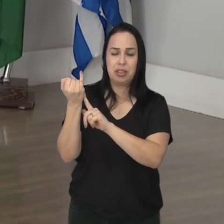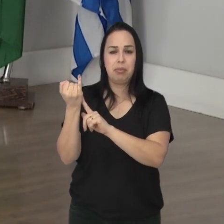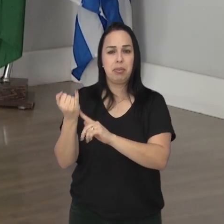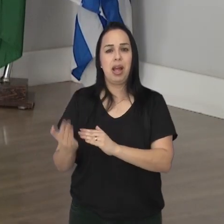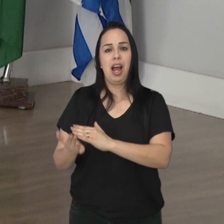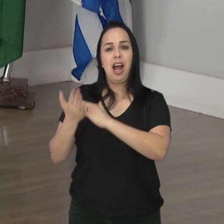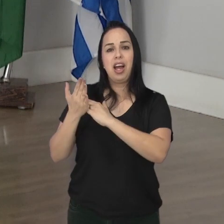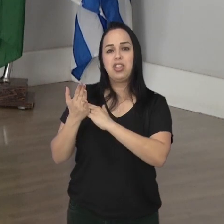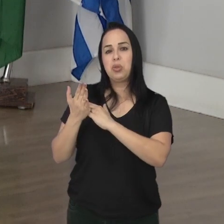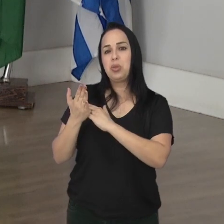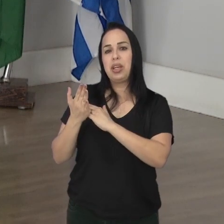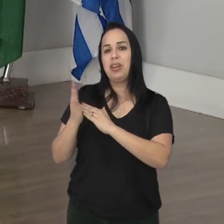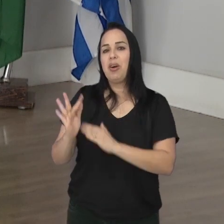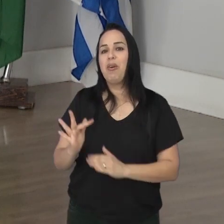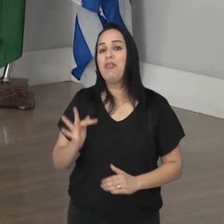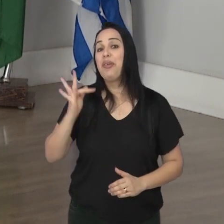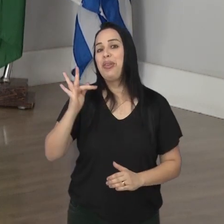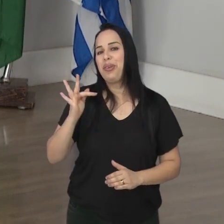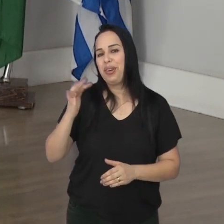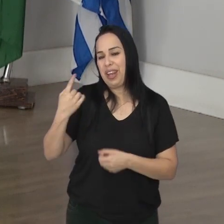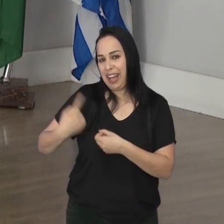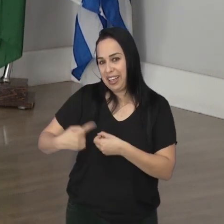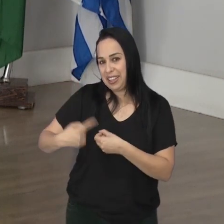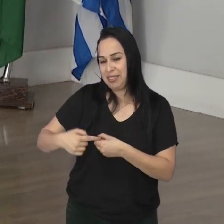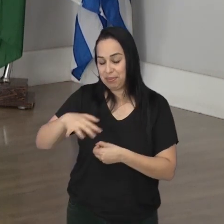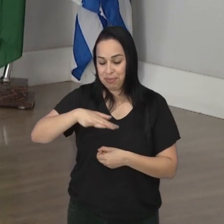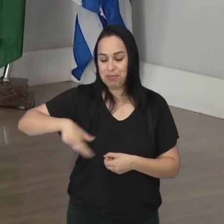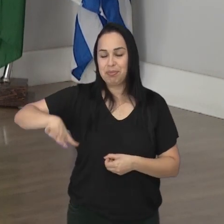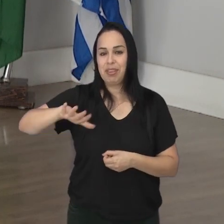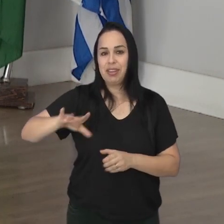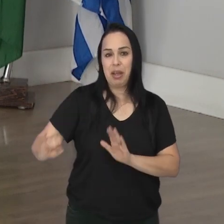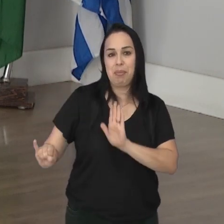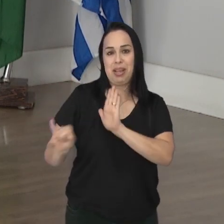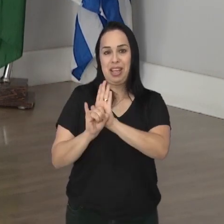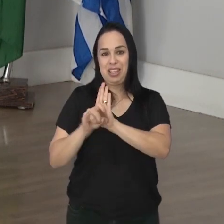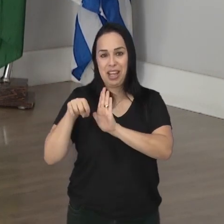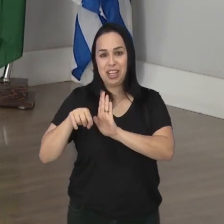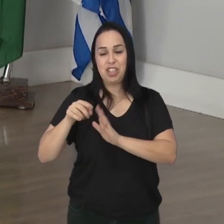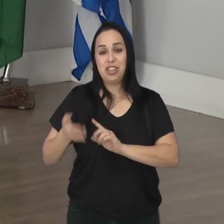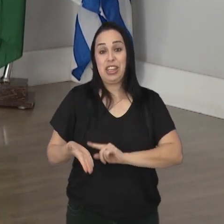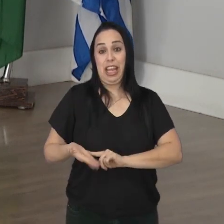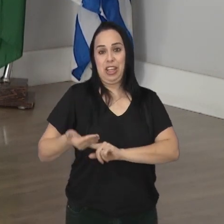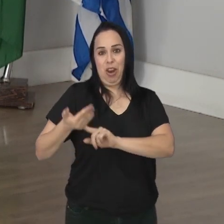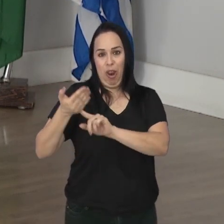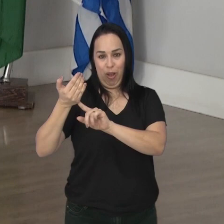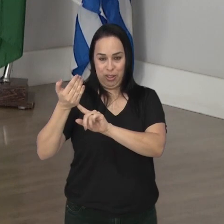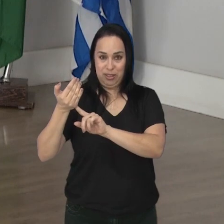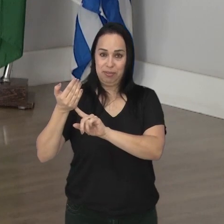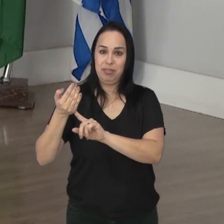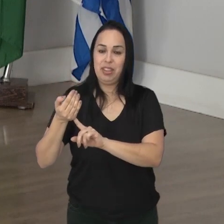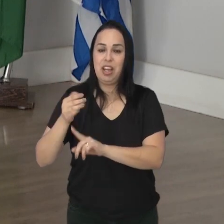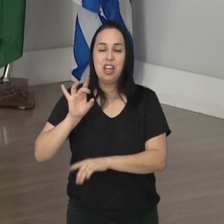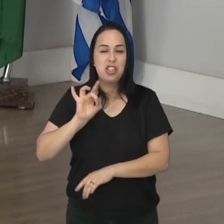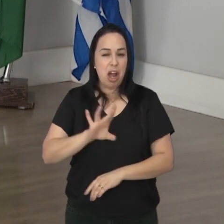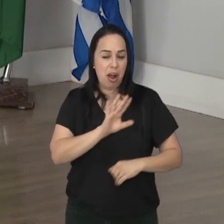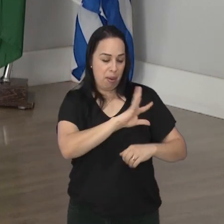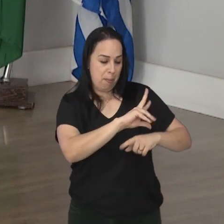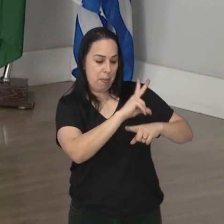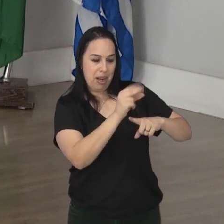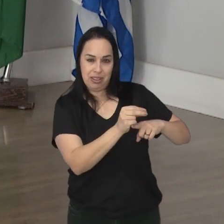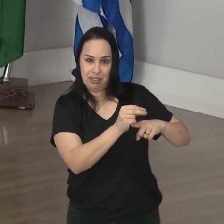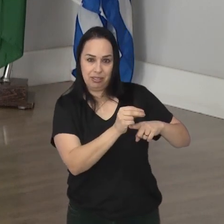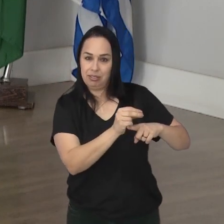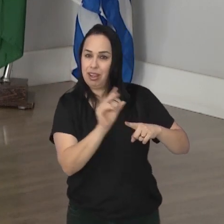o desenvolvimento, para o futuro da cidade. Esta é uma cidade que tem DNA tecnológico. Então, não só o